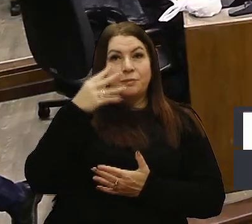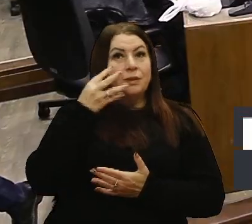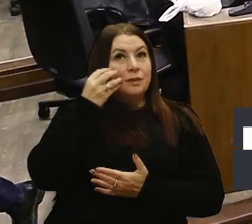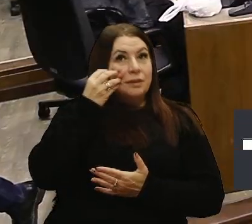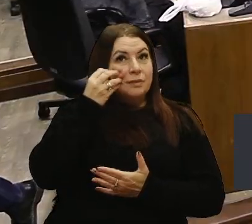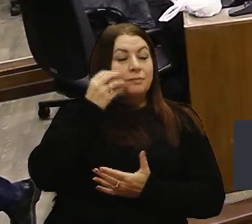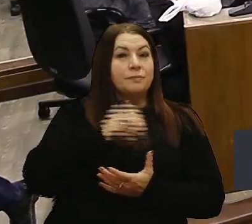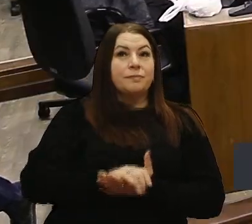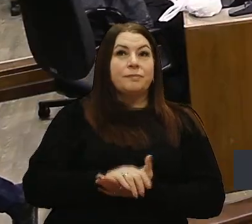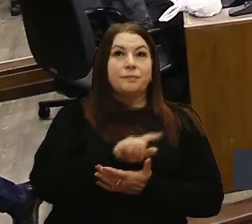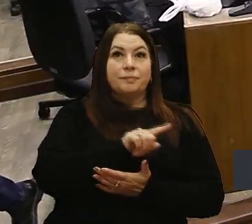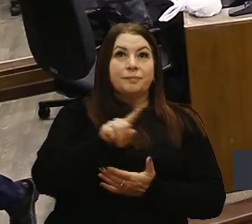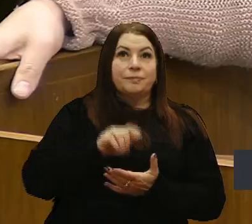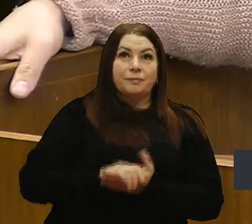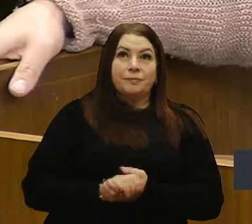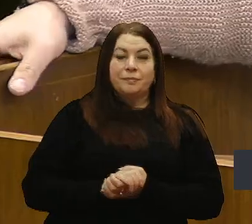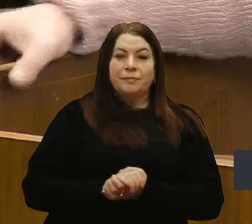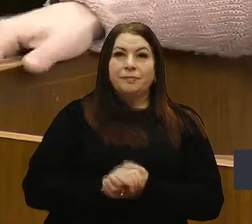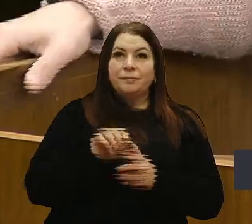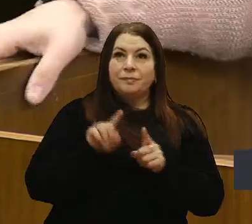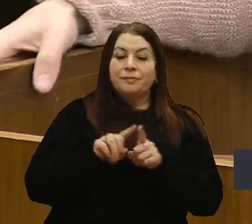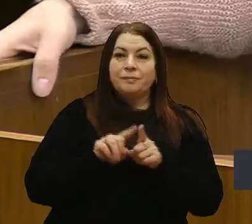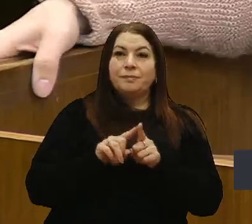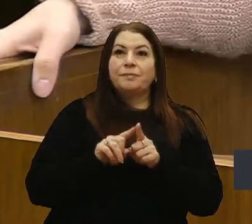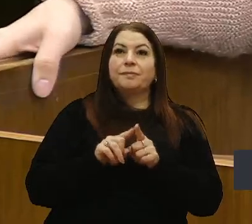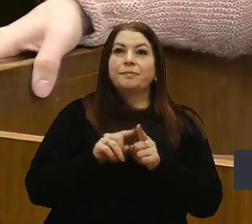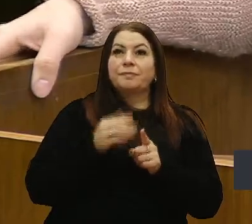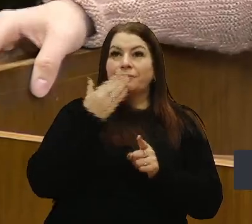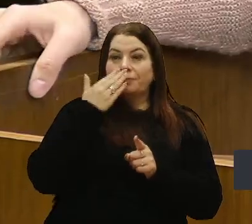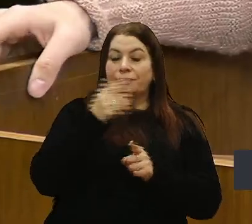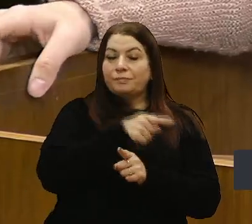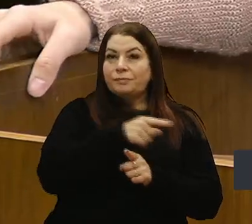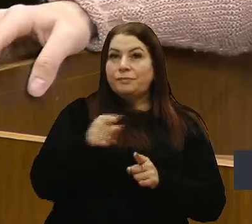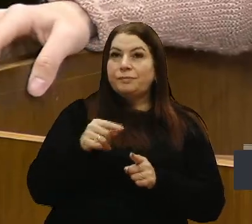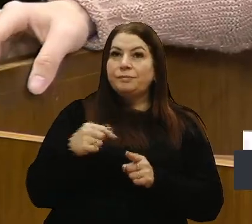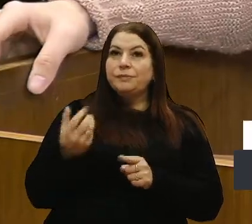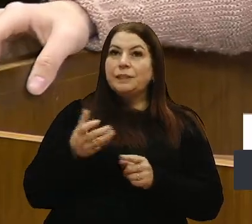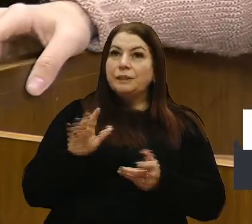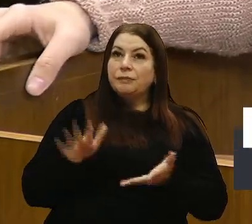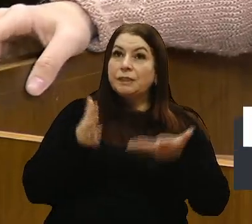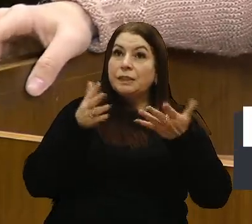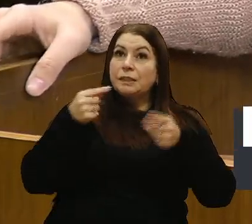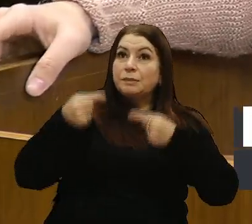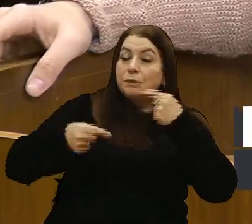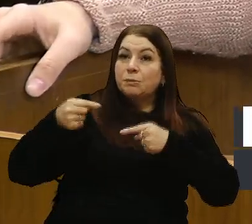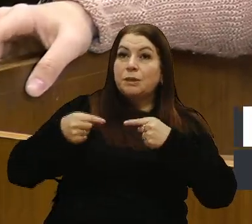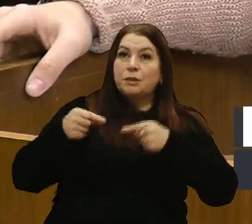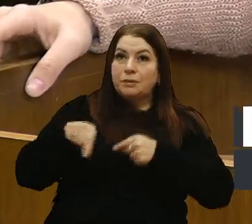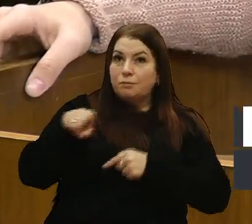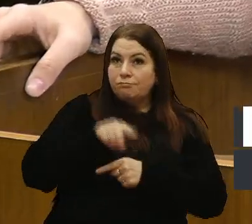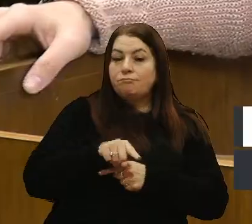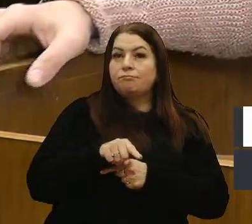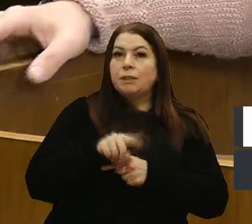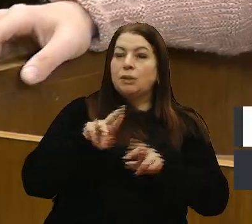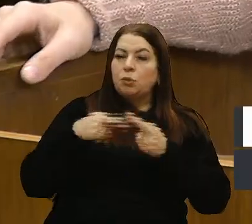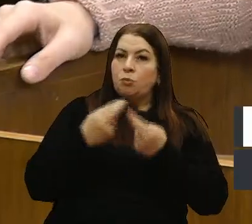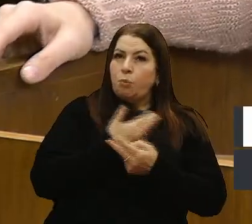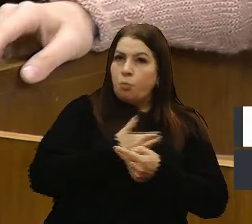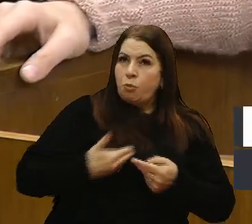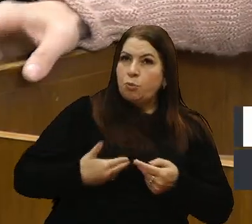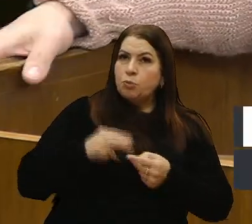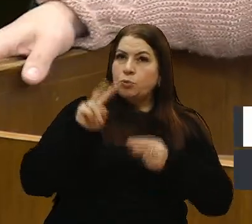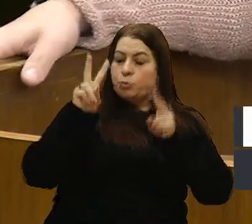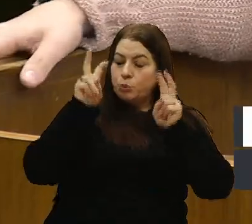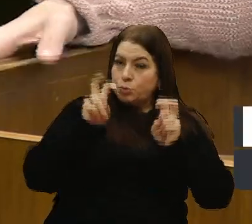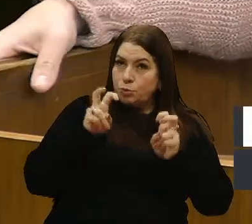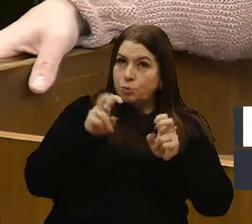E é importante dizer, colegas, que a partir da aprovação dessa frente, nós queremos promover espaços de debate, né, audiência pública sobre o